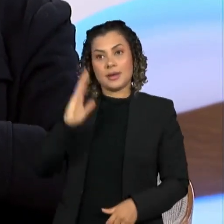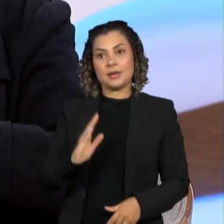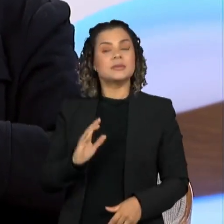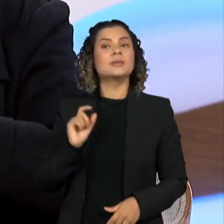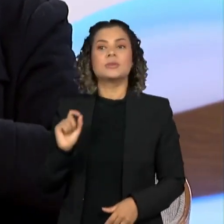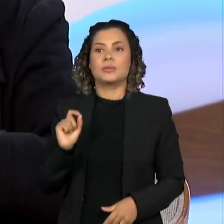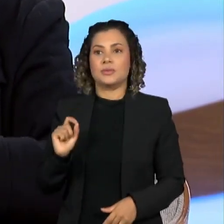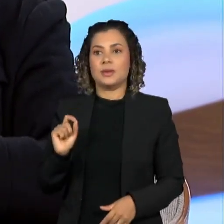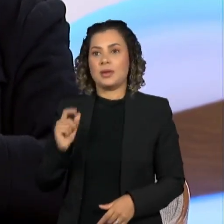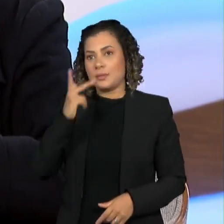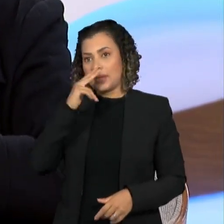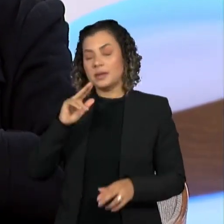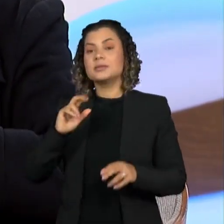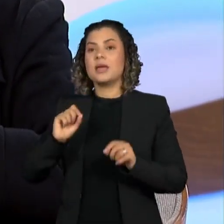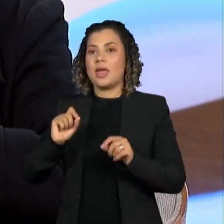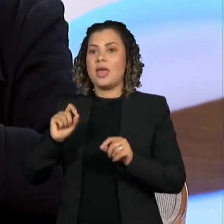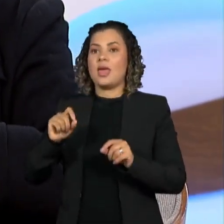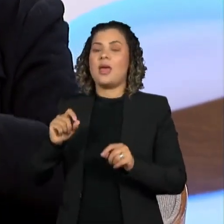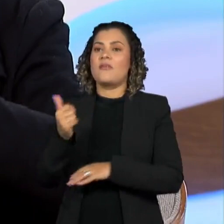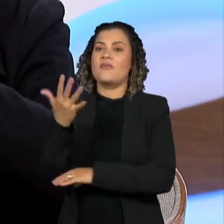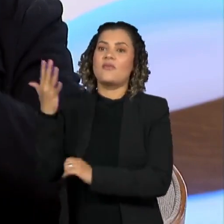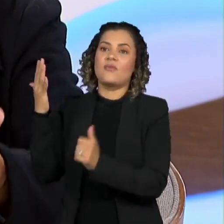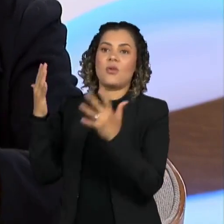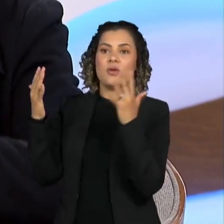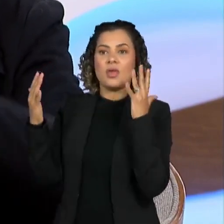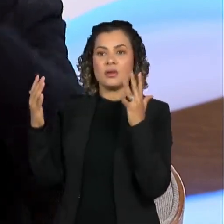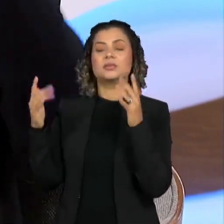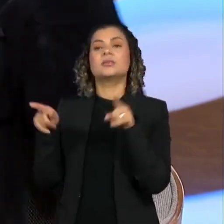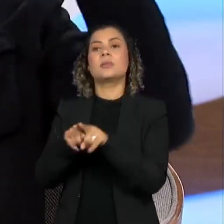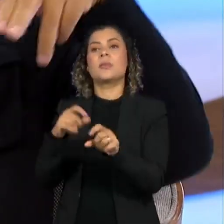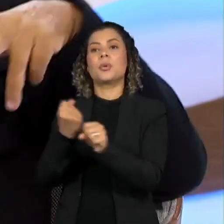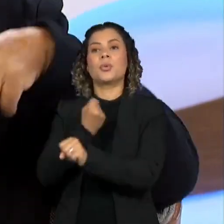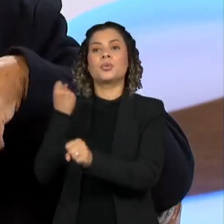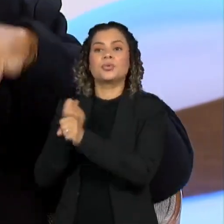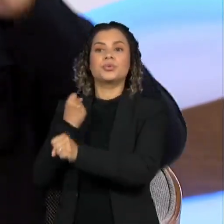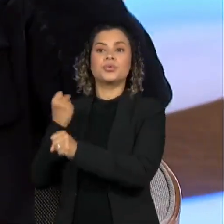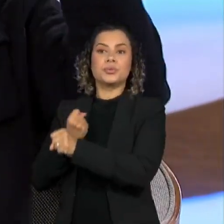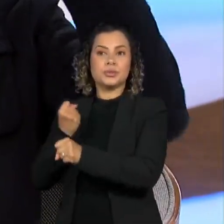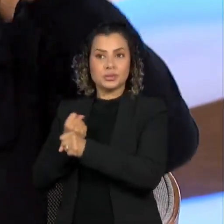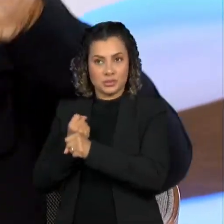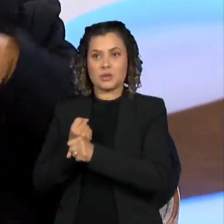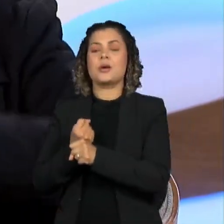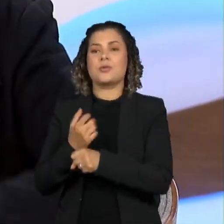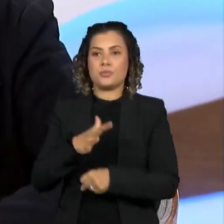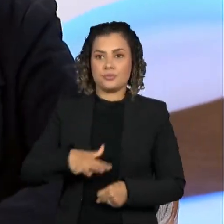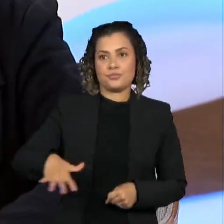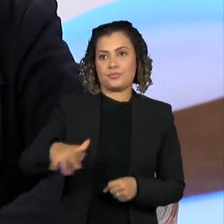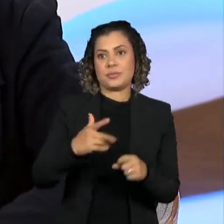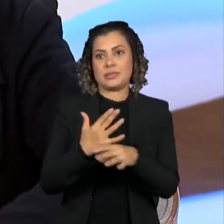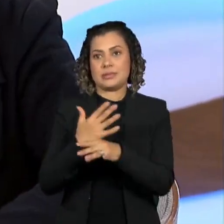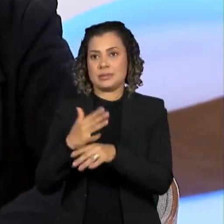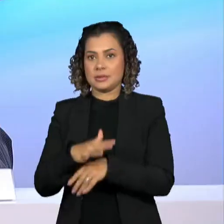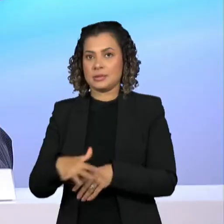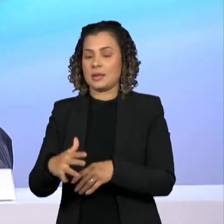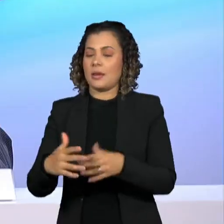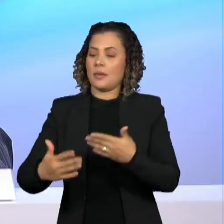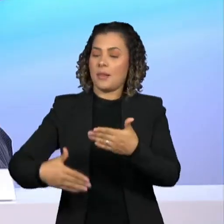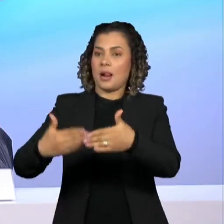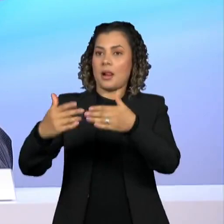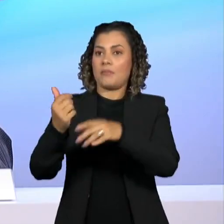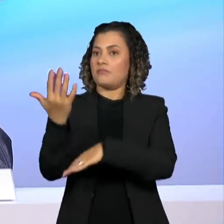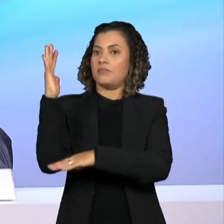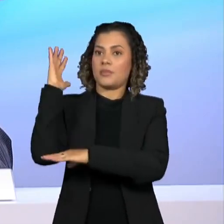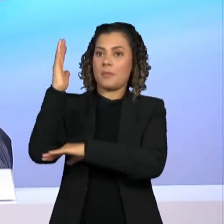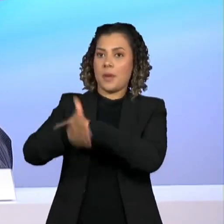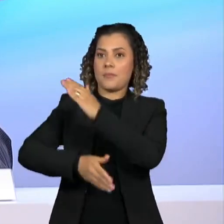passaria pela destruição da floresta e pela construção do de uma civilização é